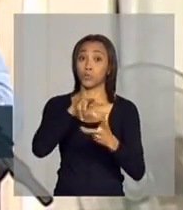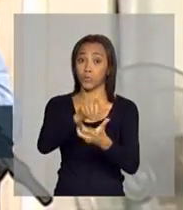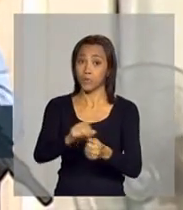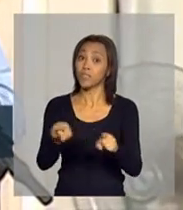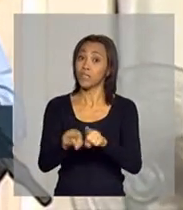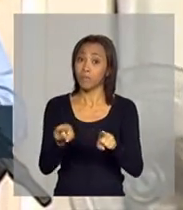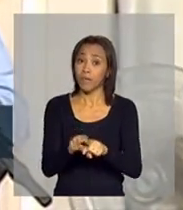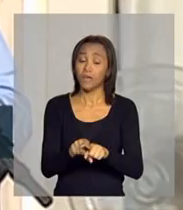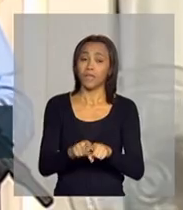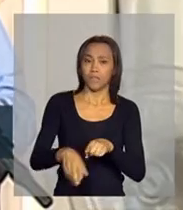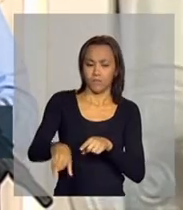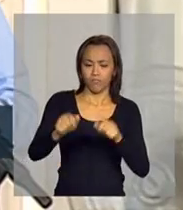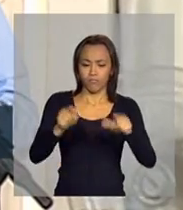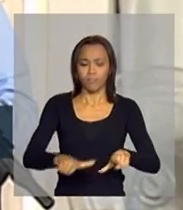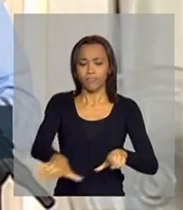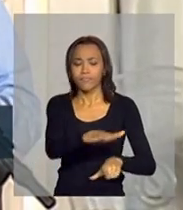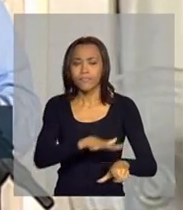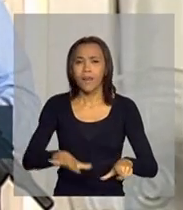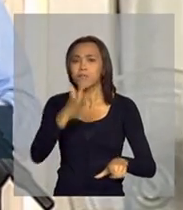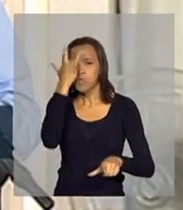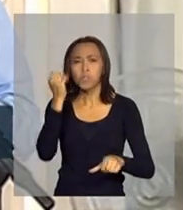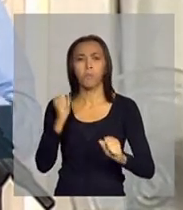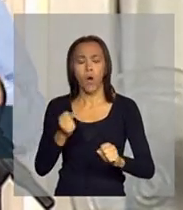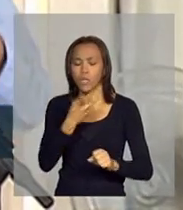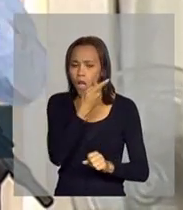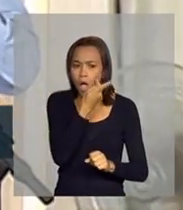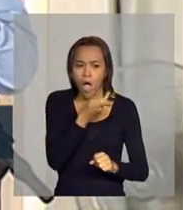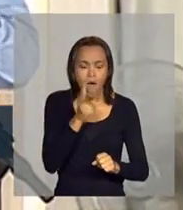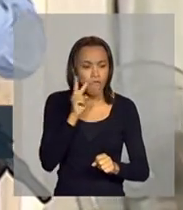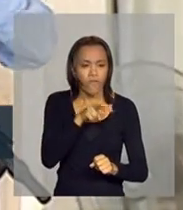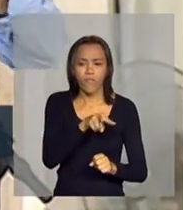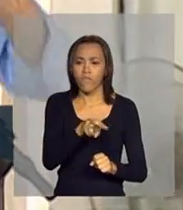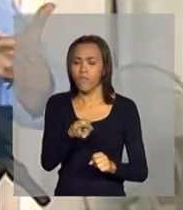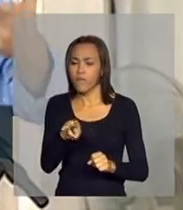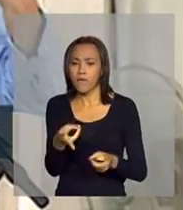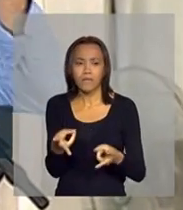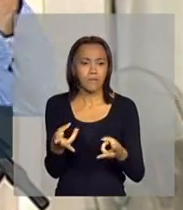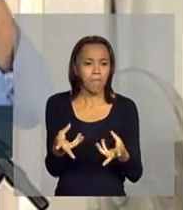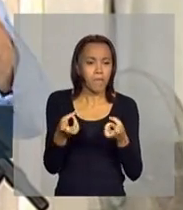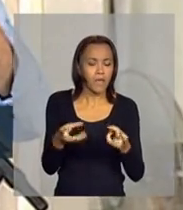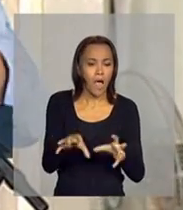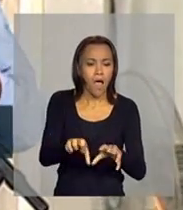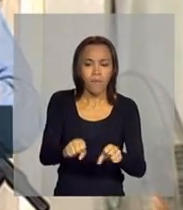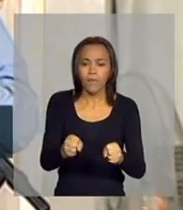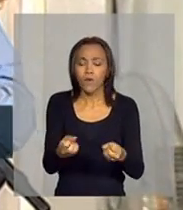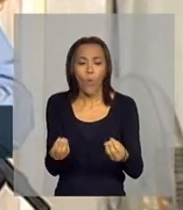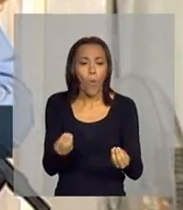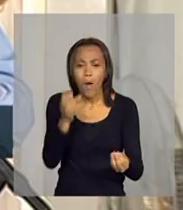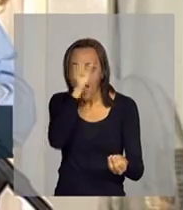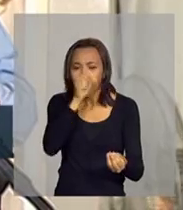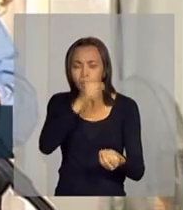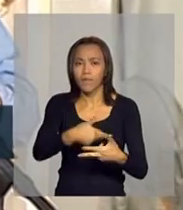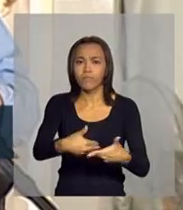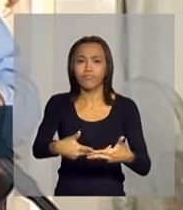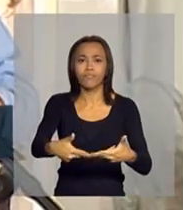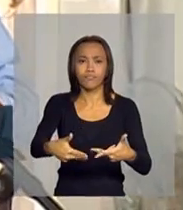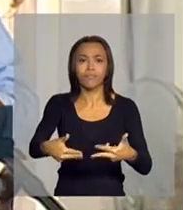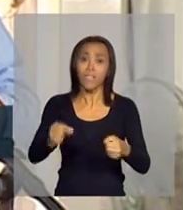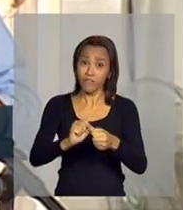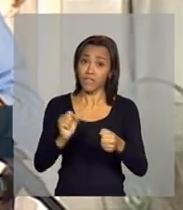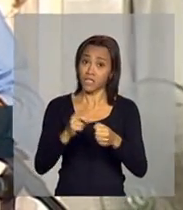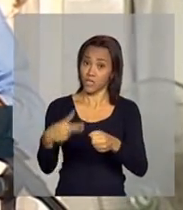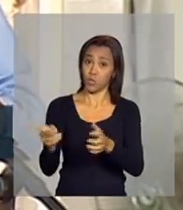onde as pessoas podem olhar, ver, sentir, pegar, aprender e implantar isso nas